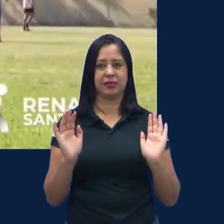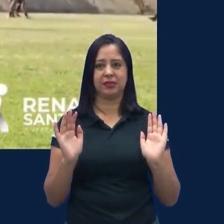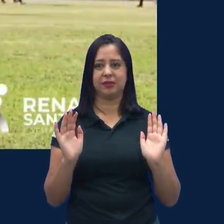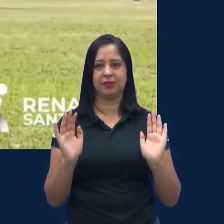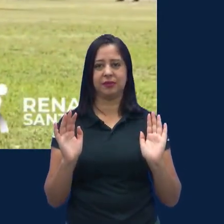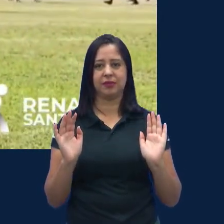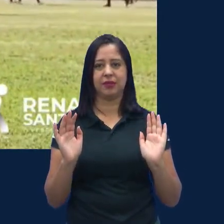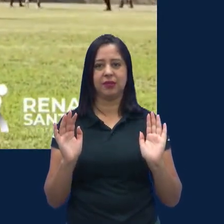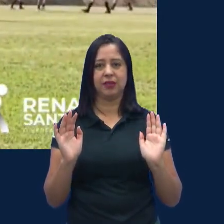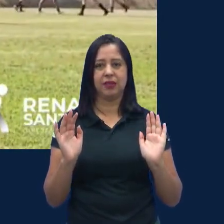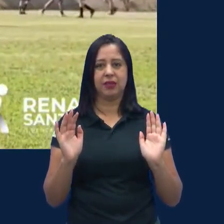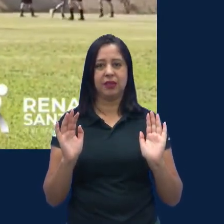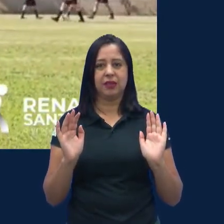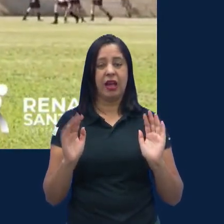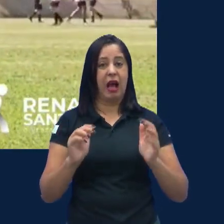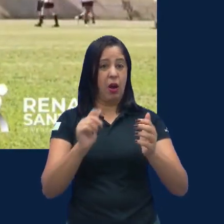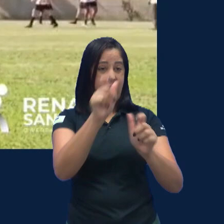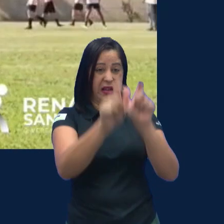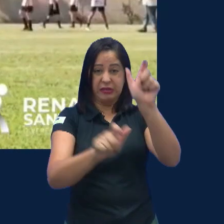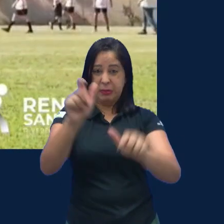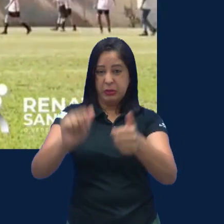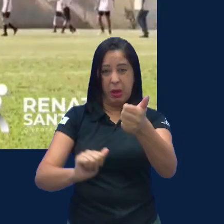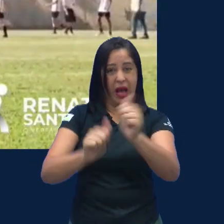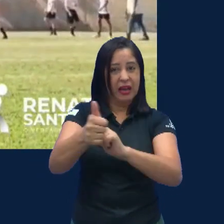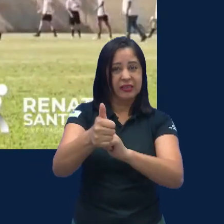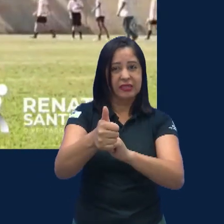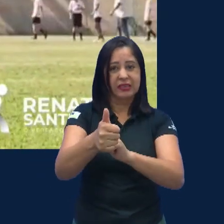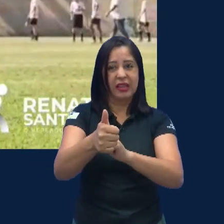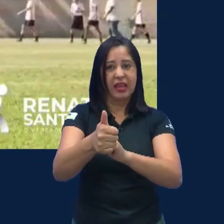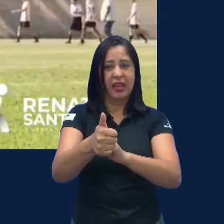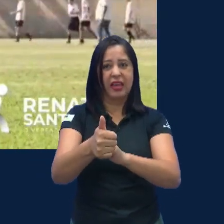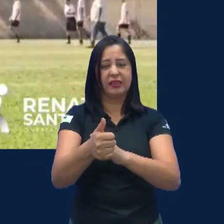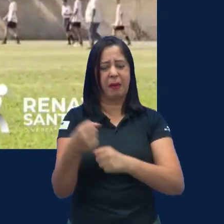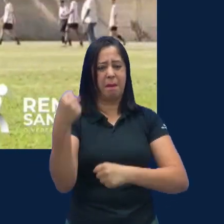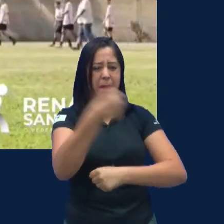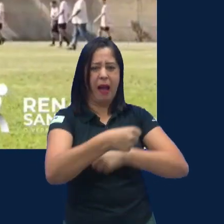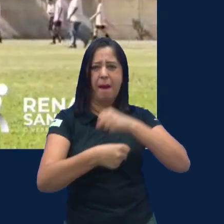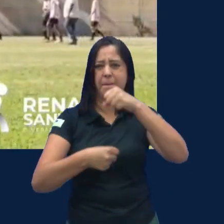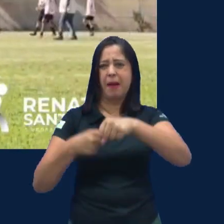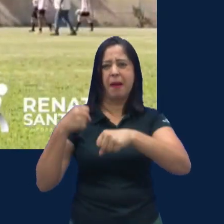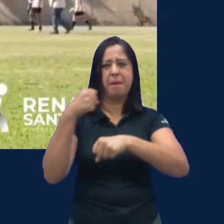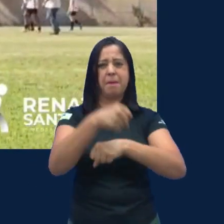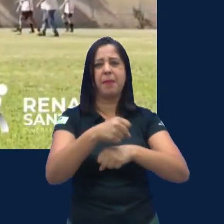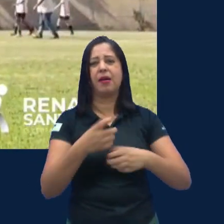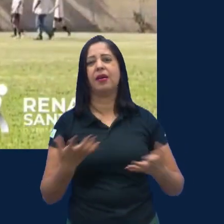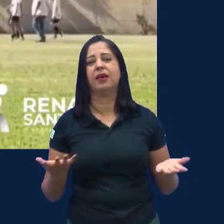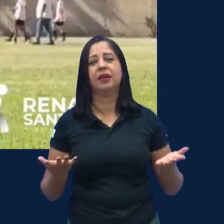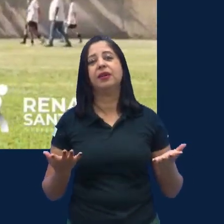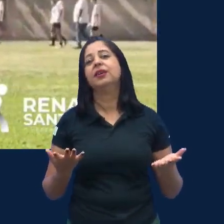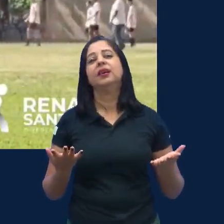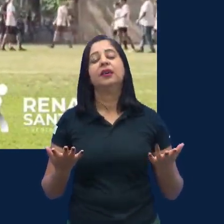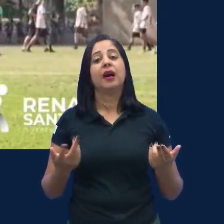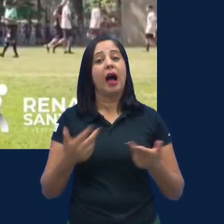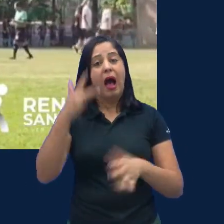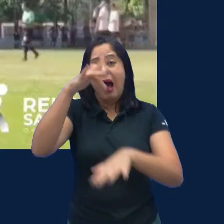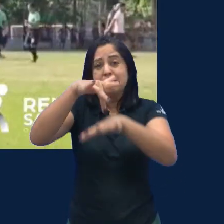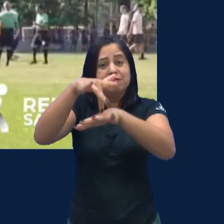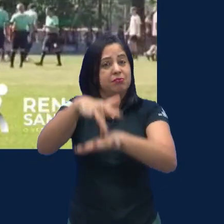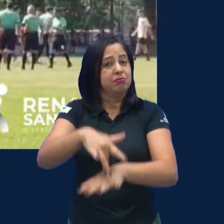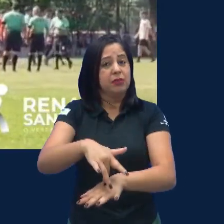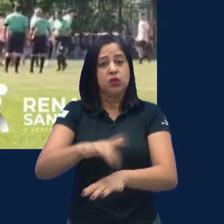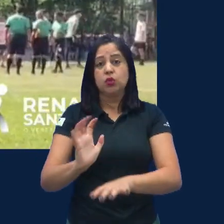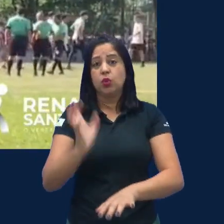campo, atletas correndo atrás do outro, em toda a extensão do campo, uma coisa absurda. Se